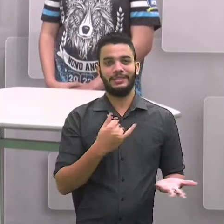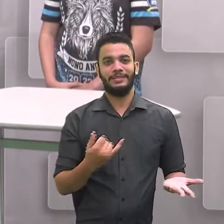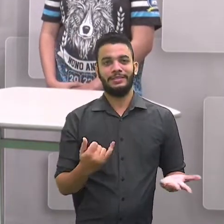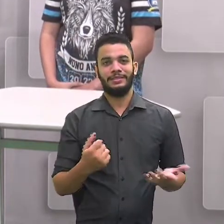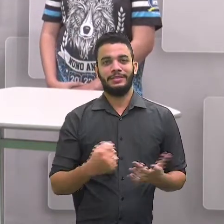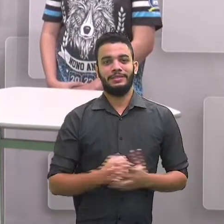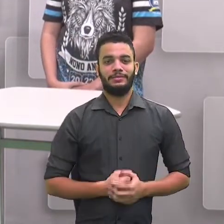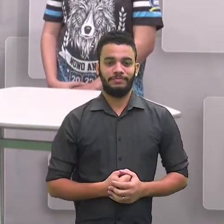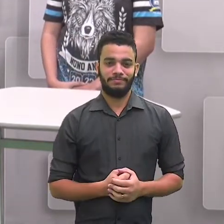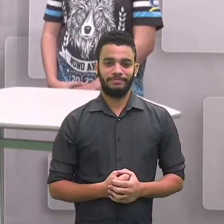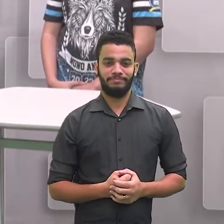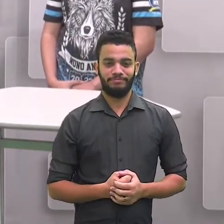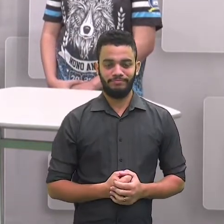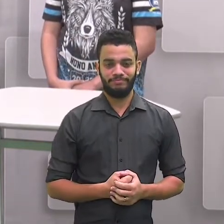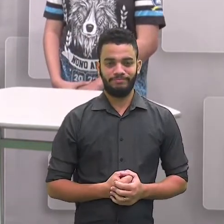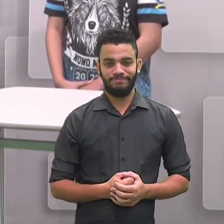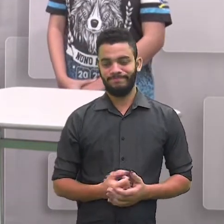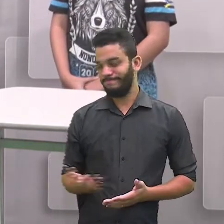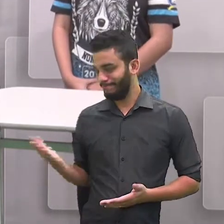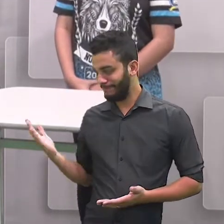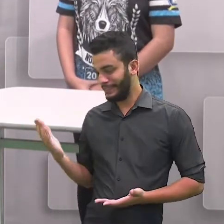Olha lá, na tela.